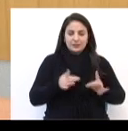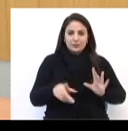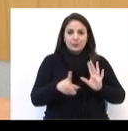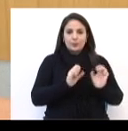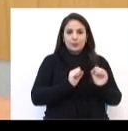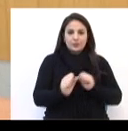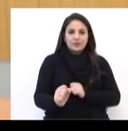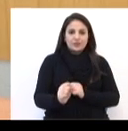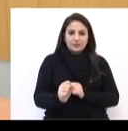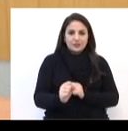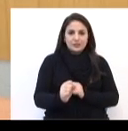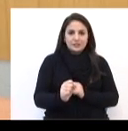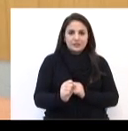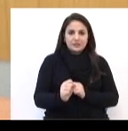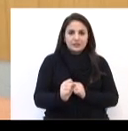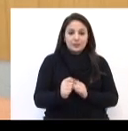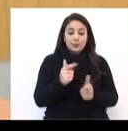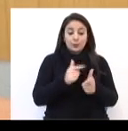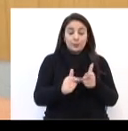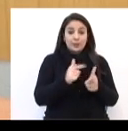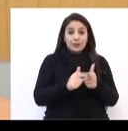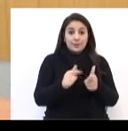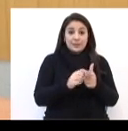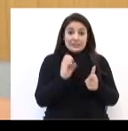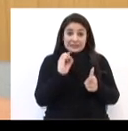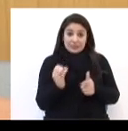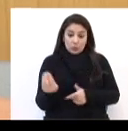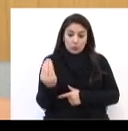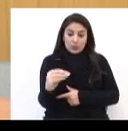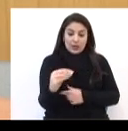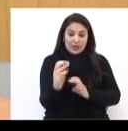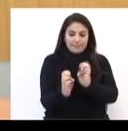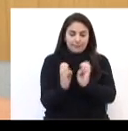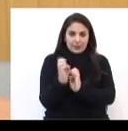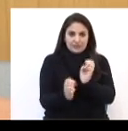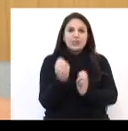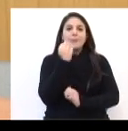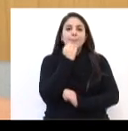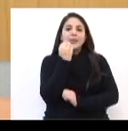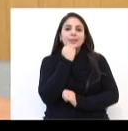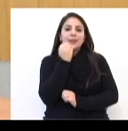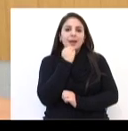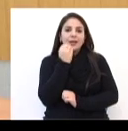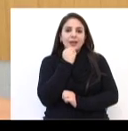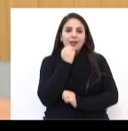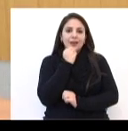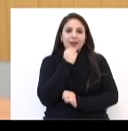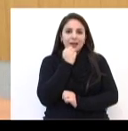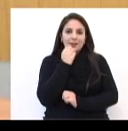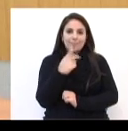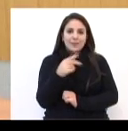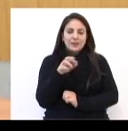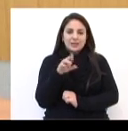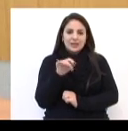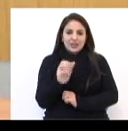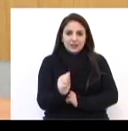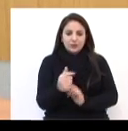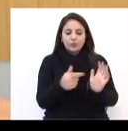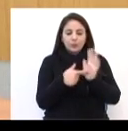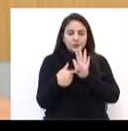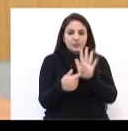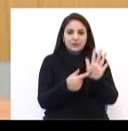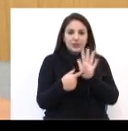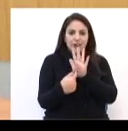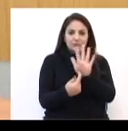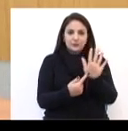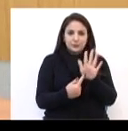detalhando possíveis impactos de instalação de uma pedreira em São Brás foi apresentado à Frente Parlamentar de